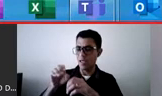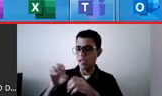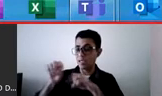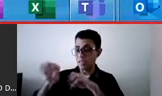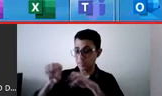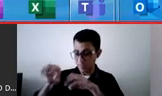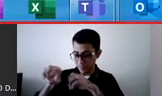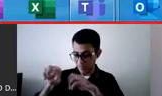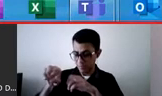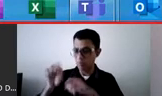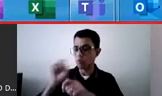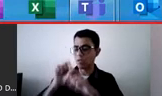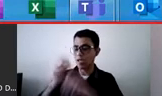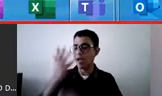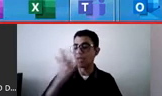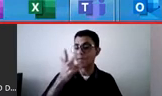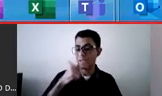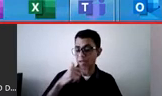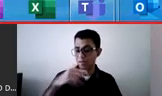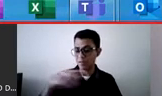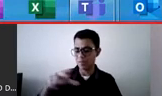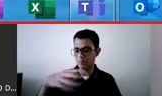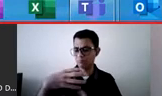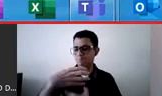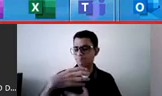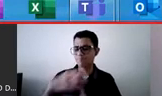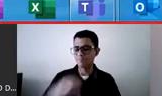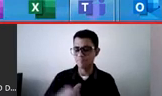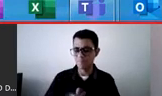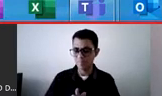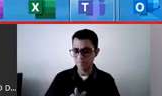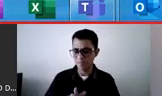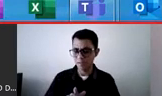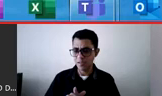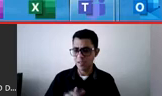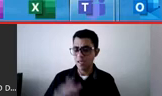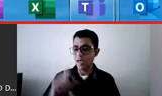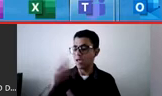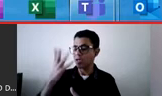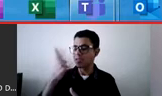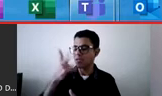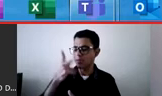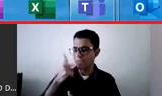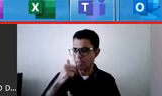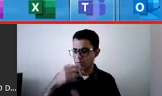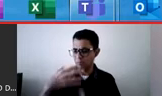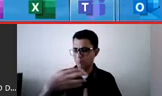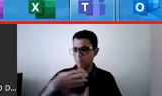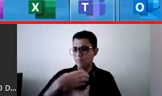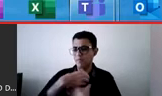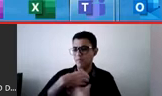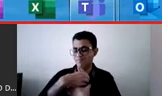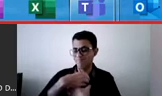minha área de atuação. A todo momento... São 21 pais que eu atendo, são 21 alunos que eu